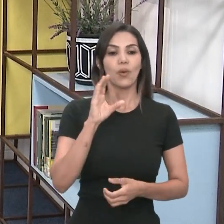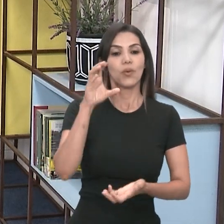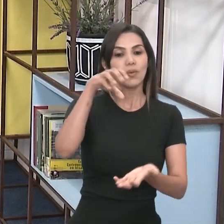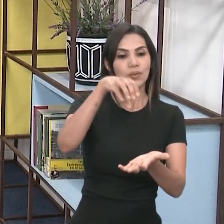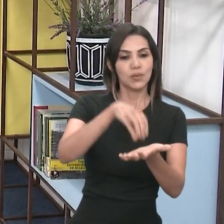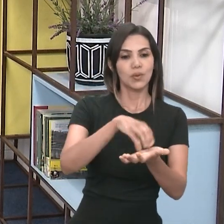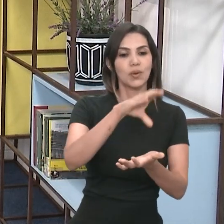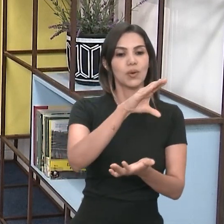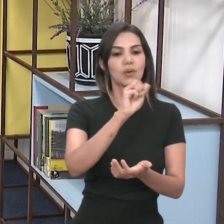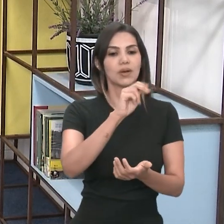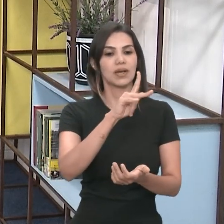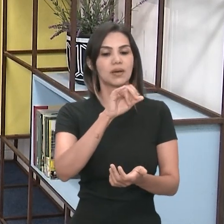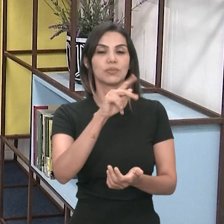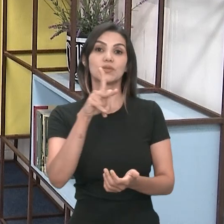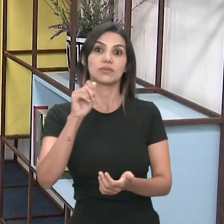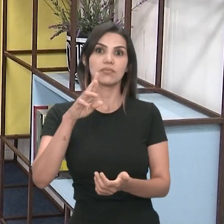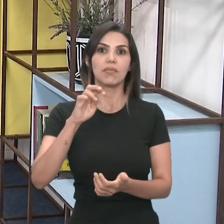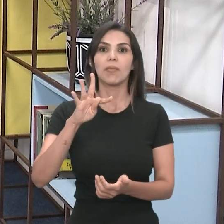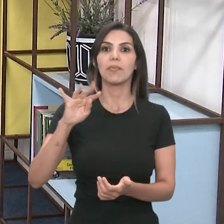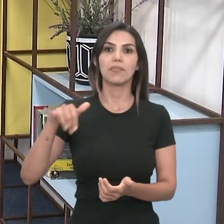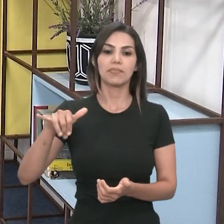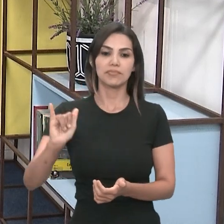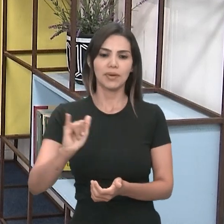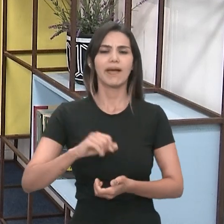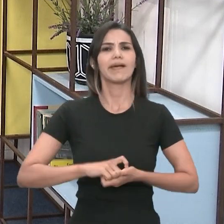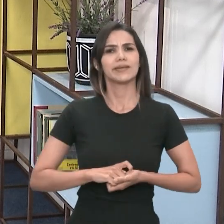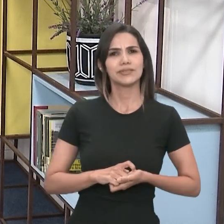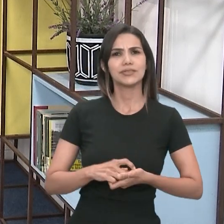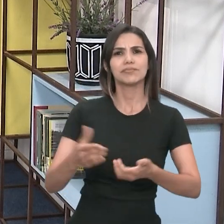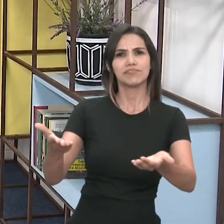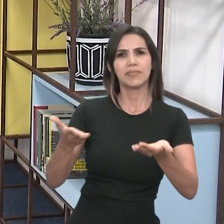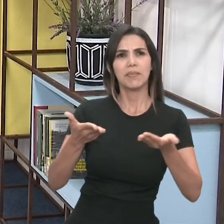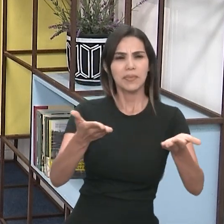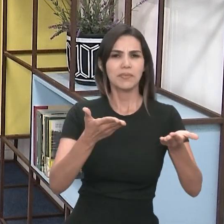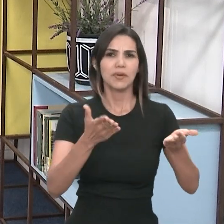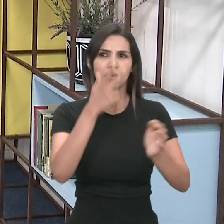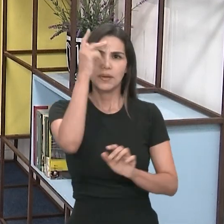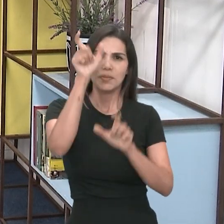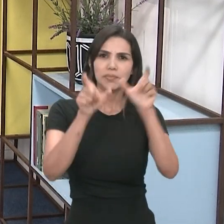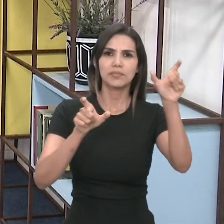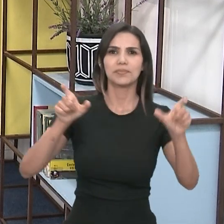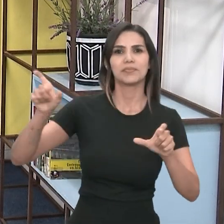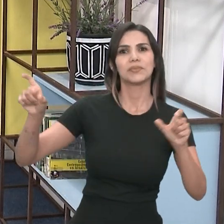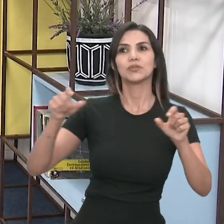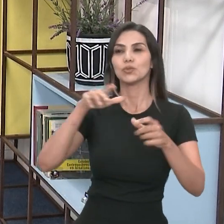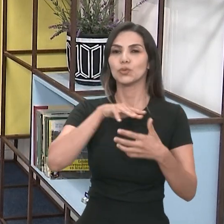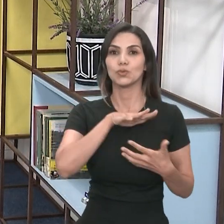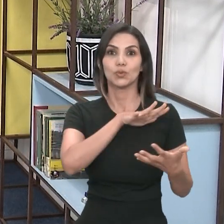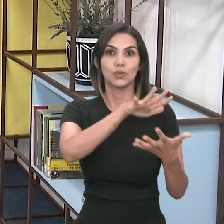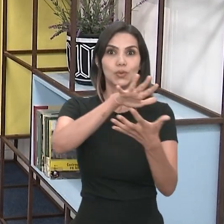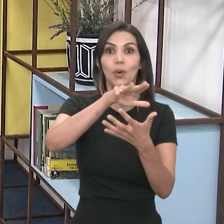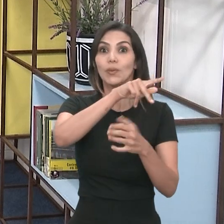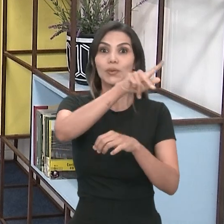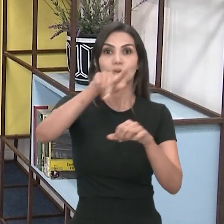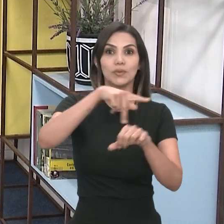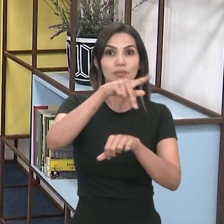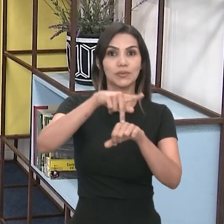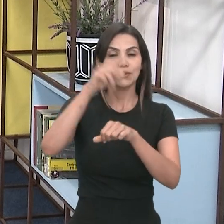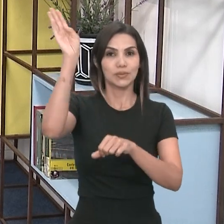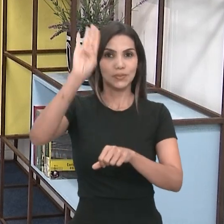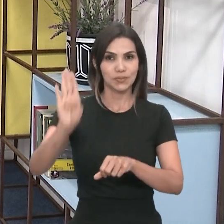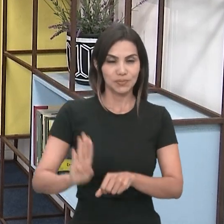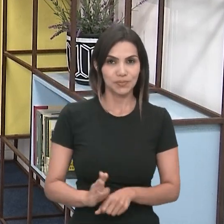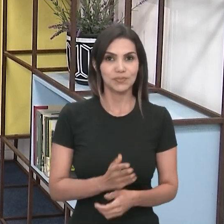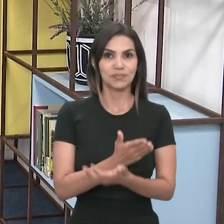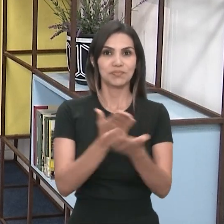Goiânia. A nossa capital recebeu entusiastas de tecnologia de todo o país, que viveram muitas experiências,